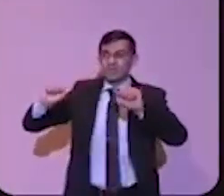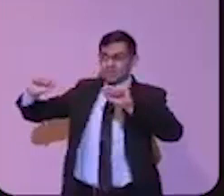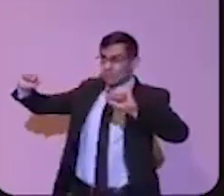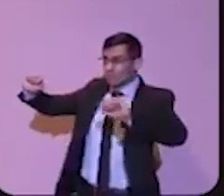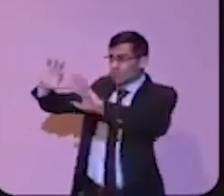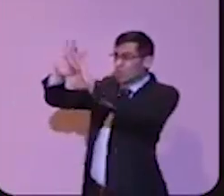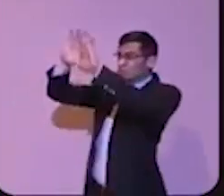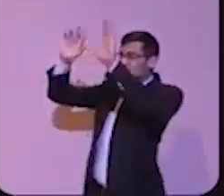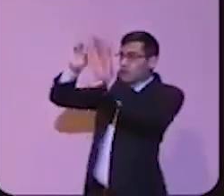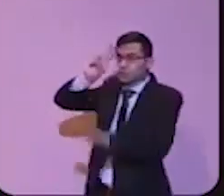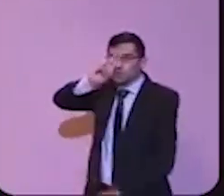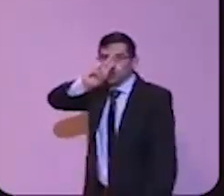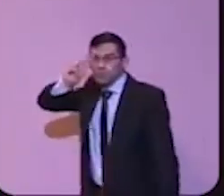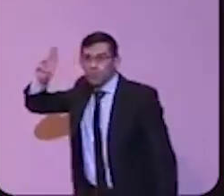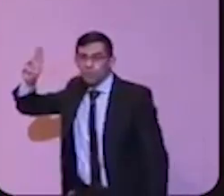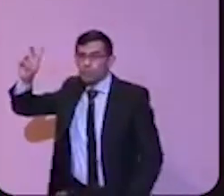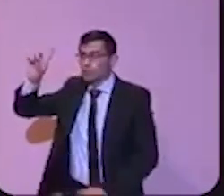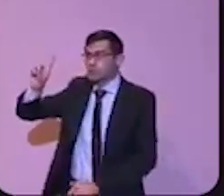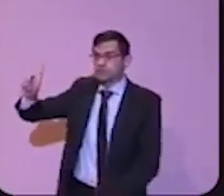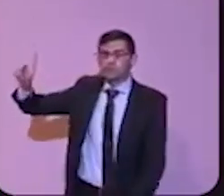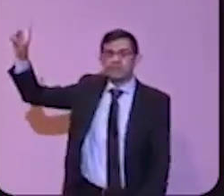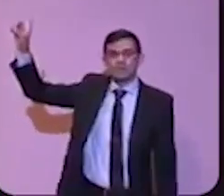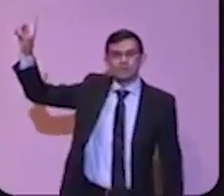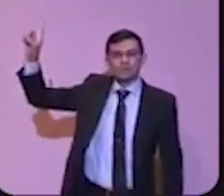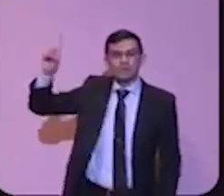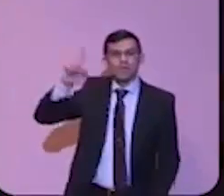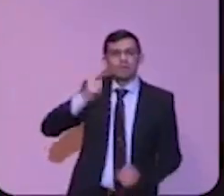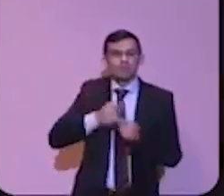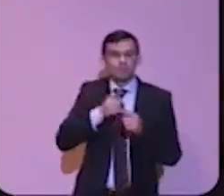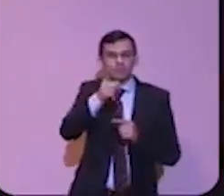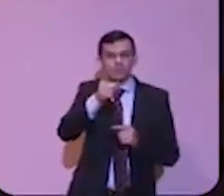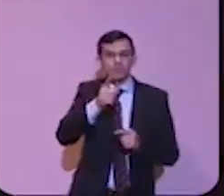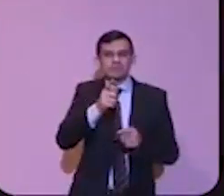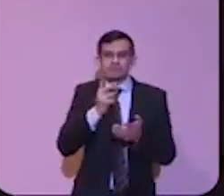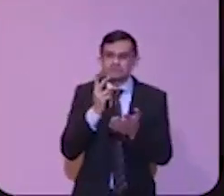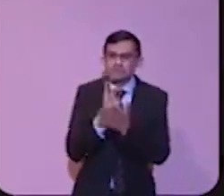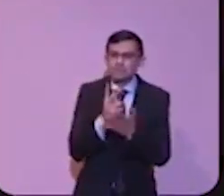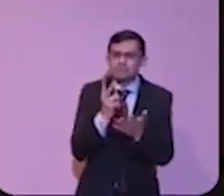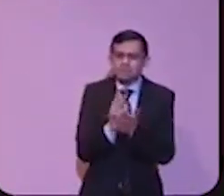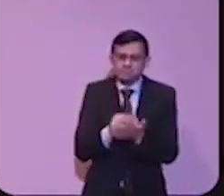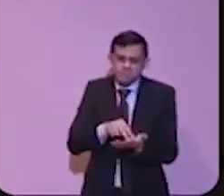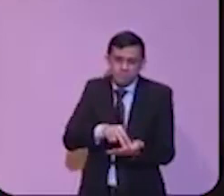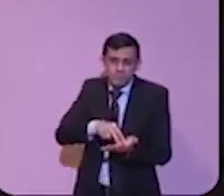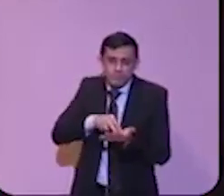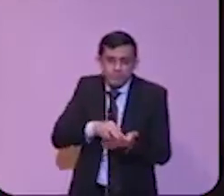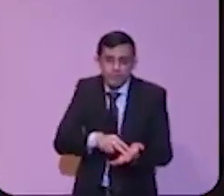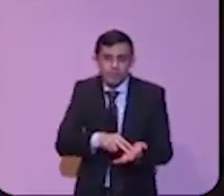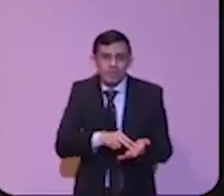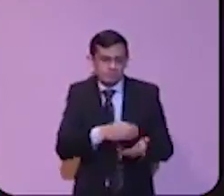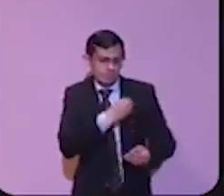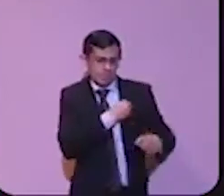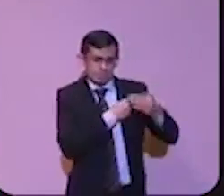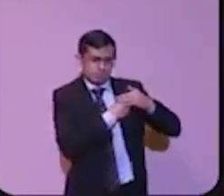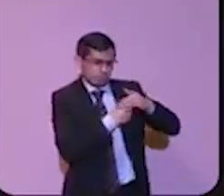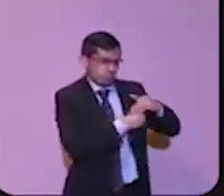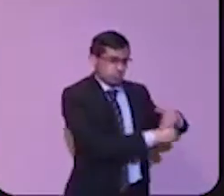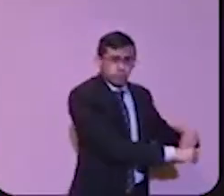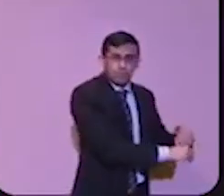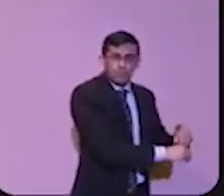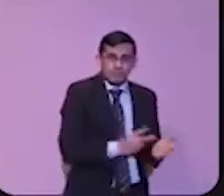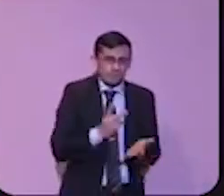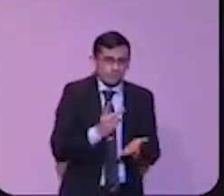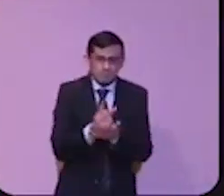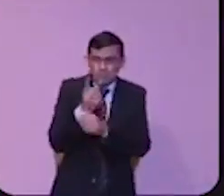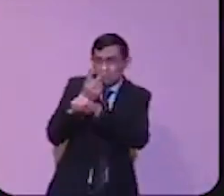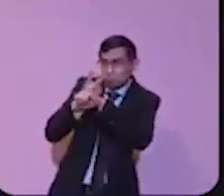de Deus, porque você está lutando contra o pecado. Você está afirmando as tuas bases, a